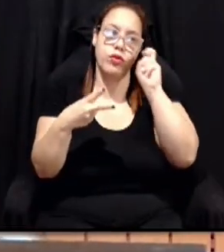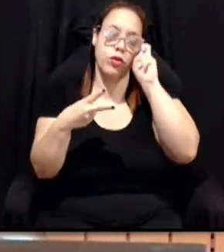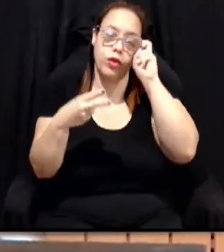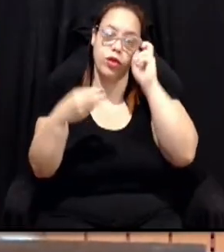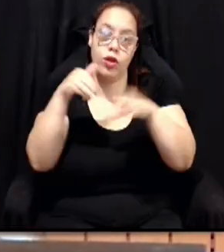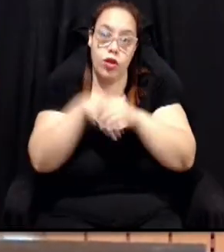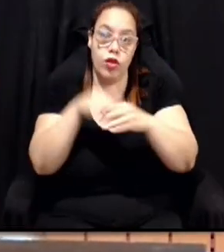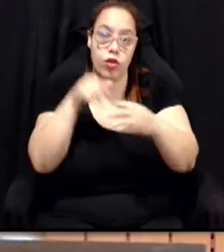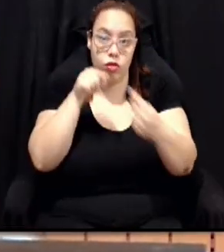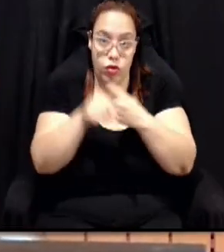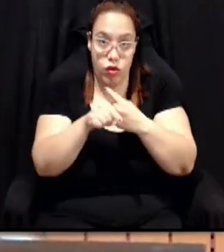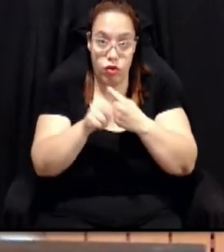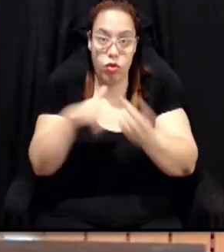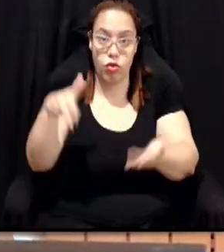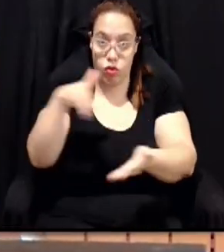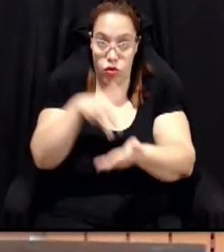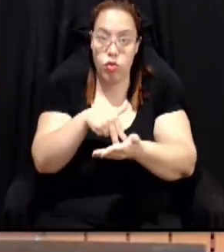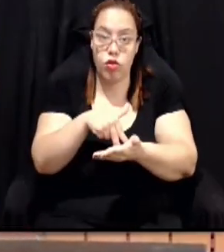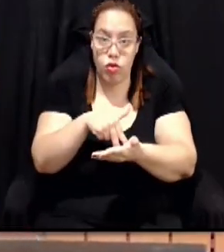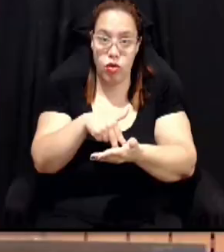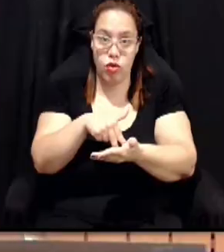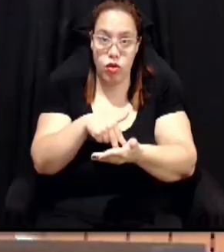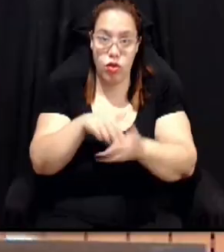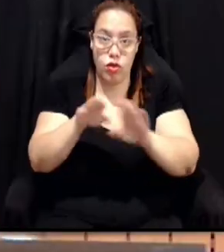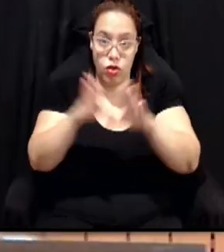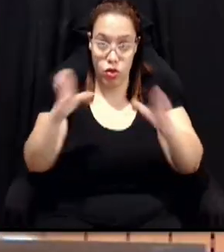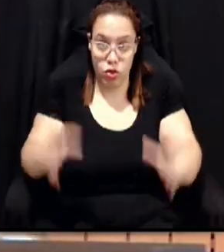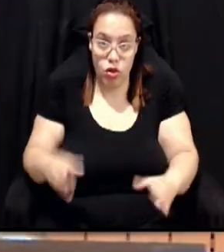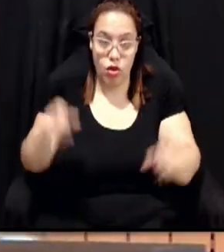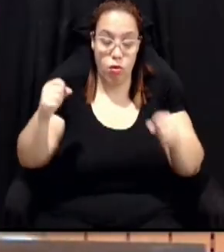a posição da bancada do PSOL.